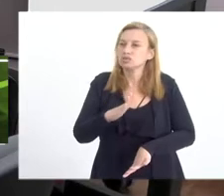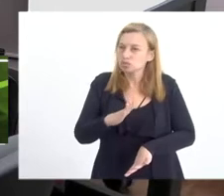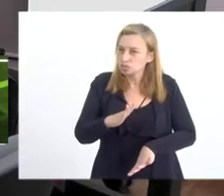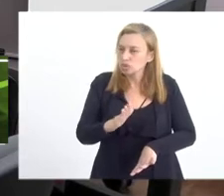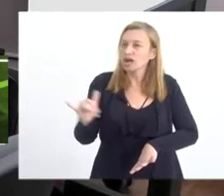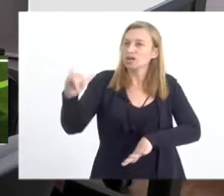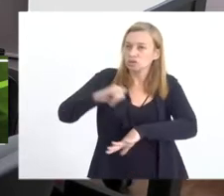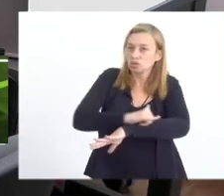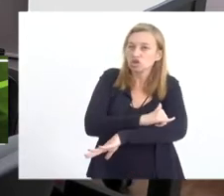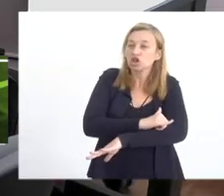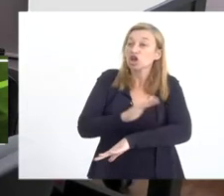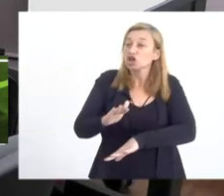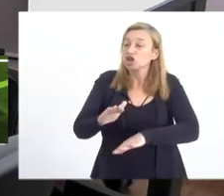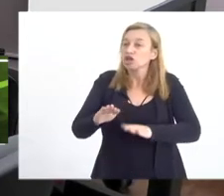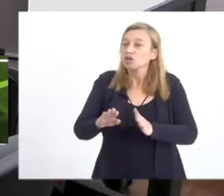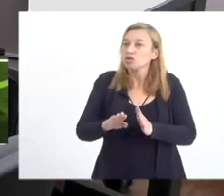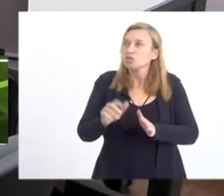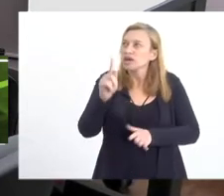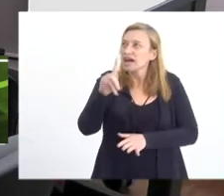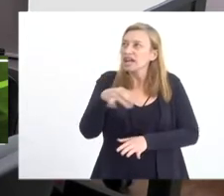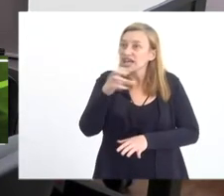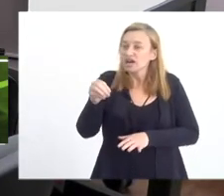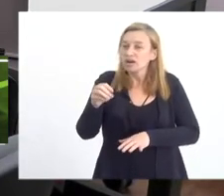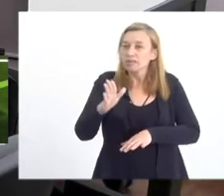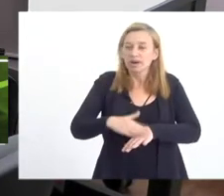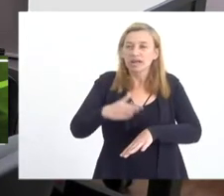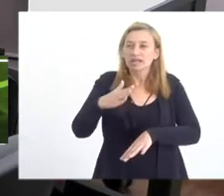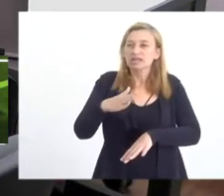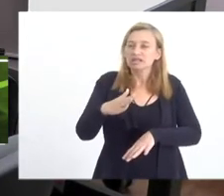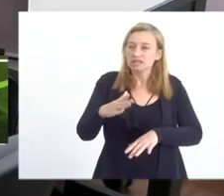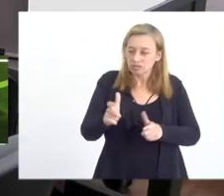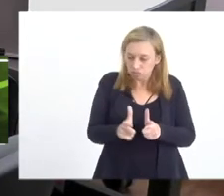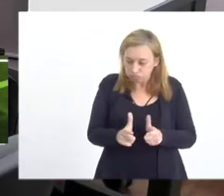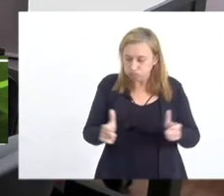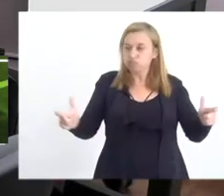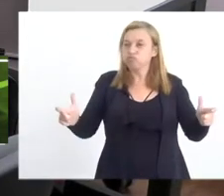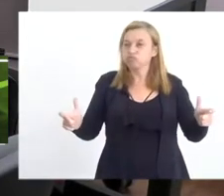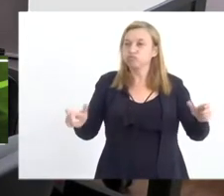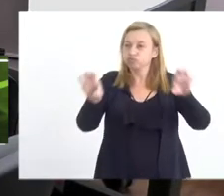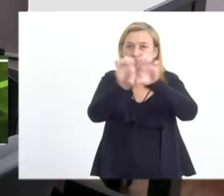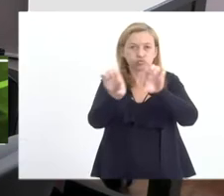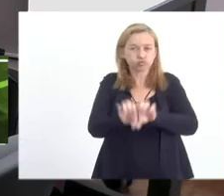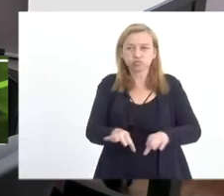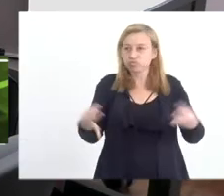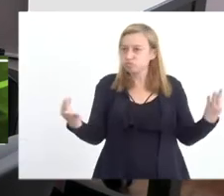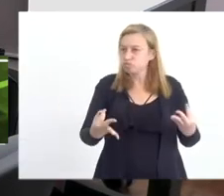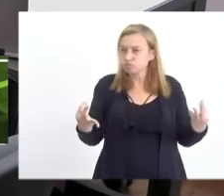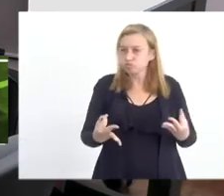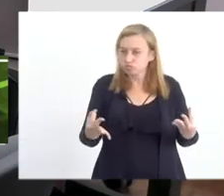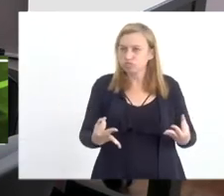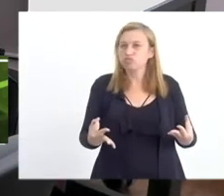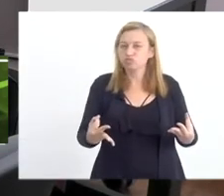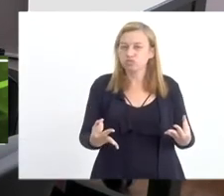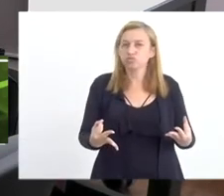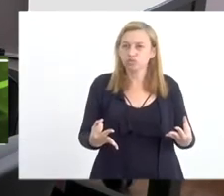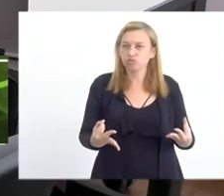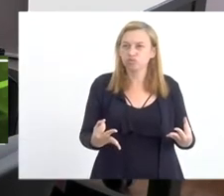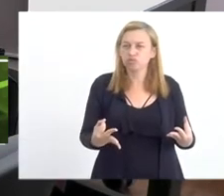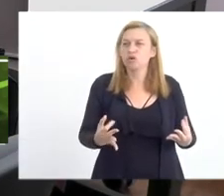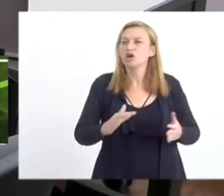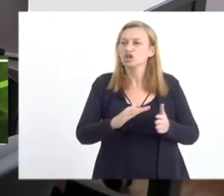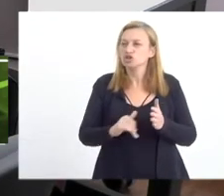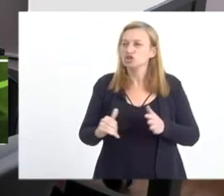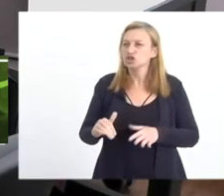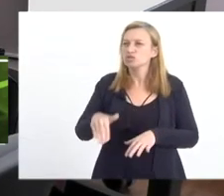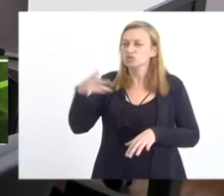Tirando os Estados Unidos, o Galeão tem as maiores pistas e a melhor estrutura operacional para que se